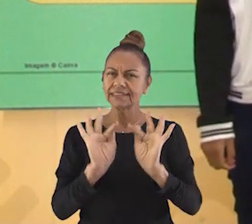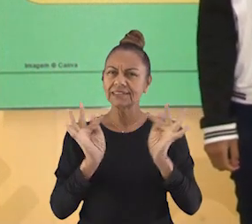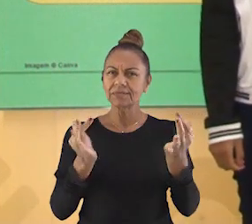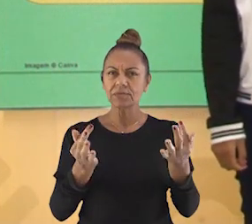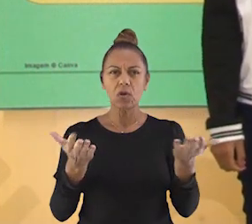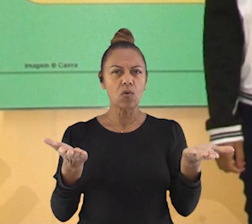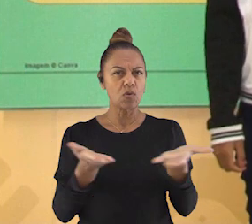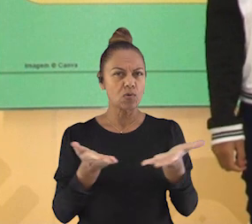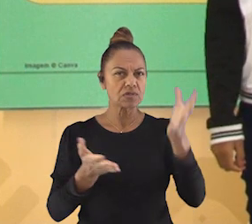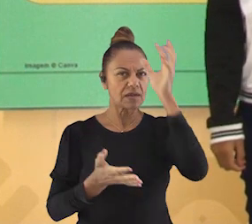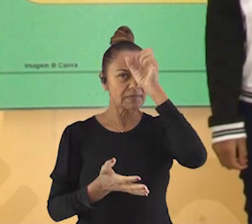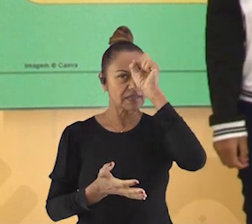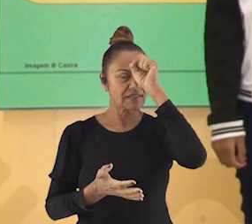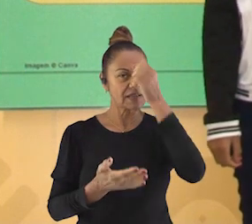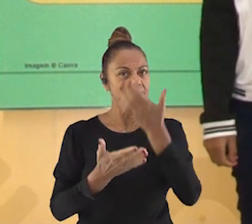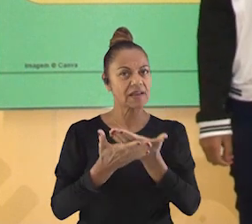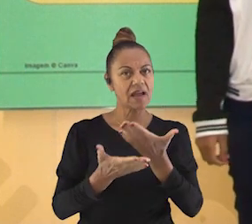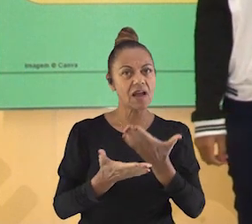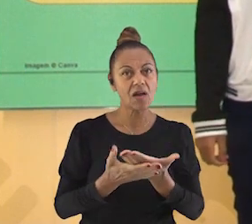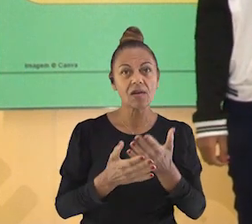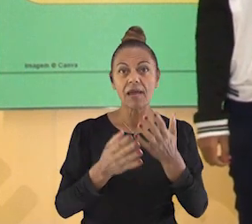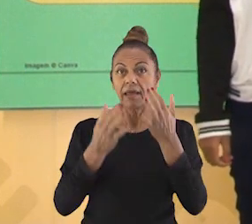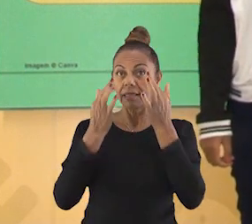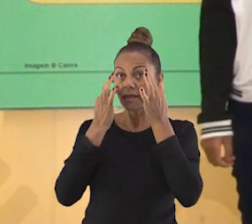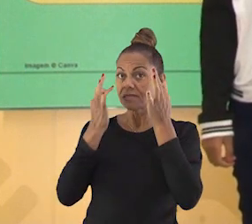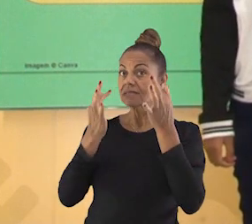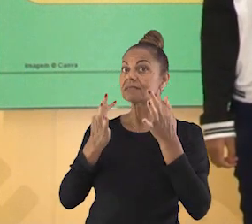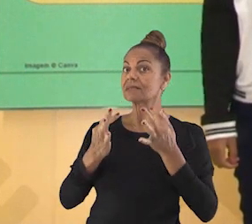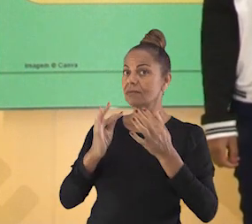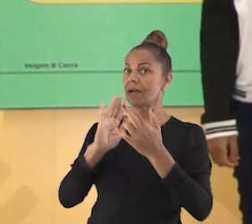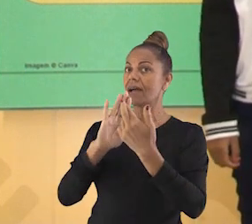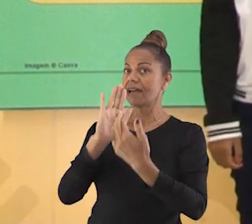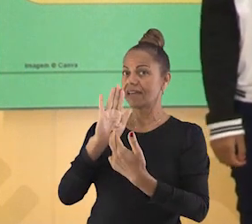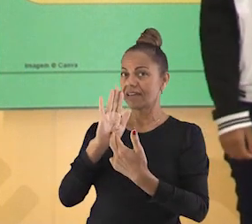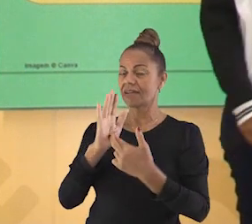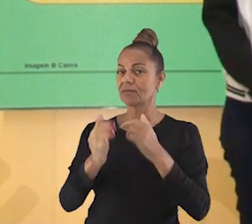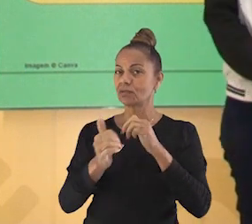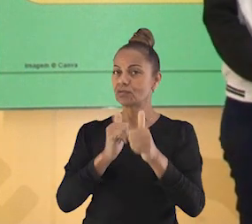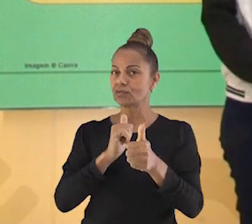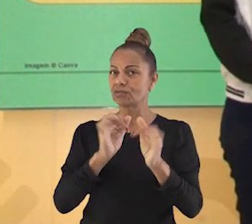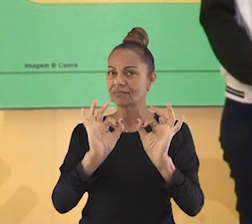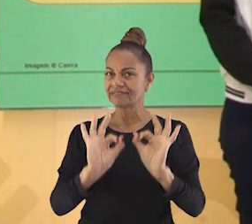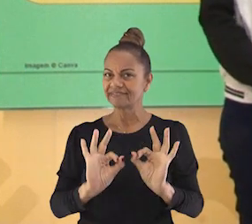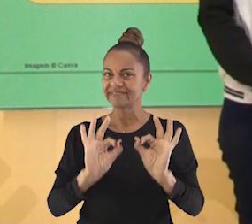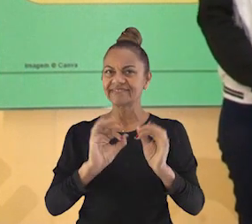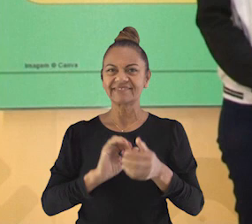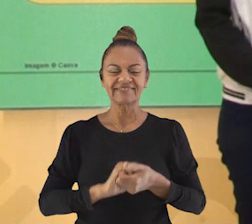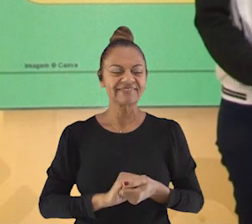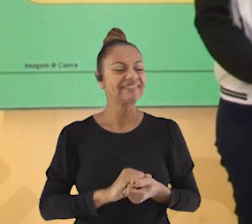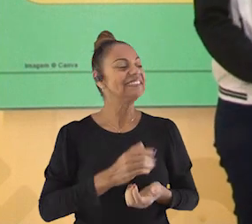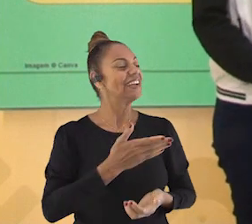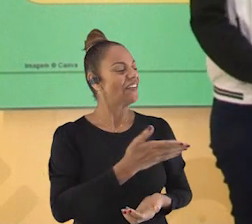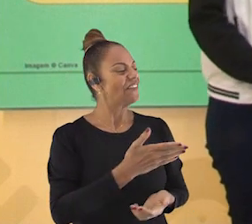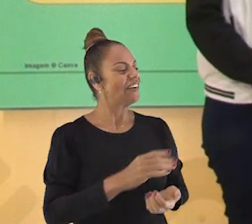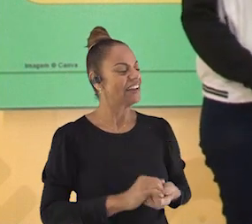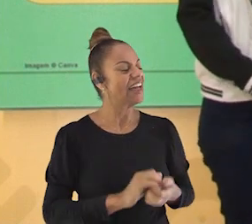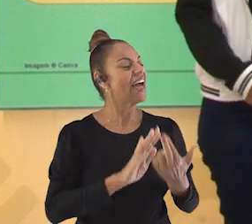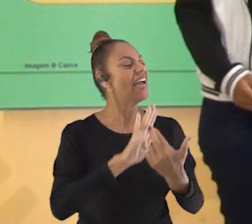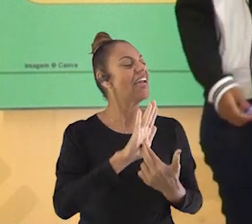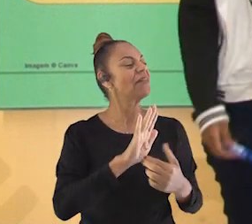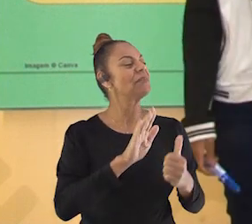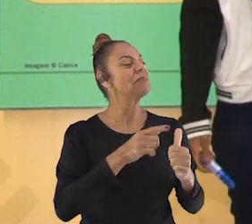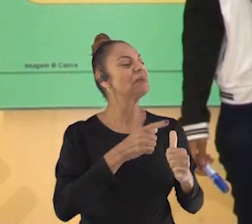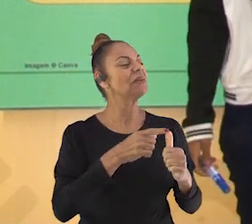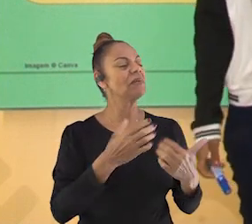E como aprendemos na aula de hoje, é muito importante prestar atenção às regras para jogar direitinho. Alice, fala pra gente qual é a primeira